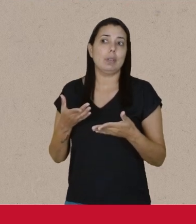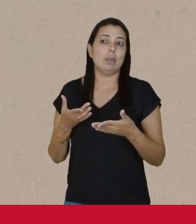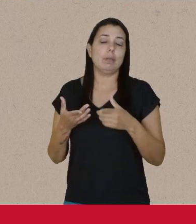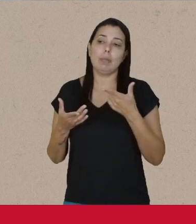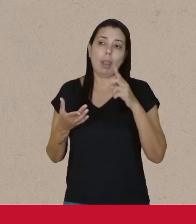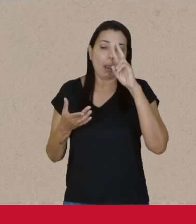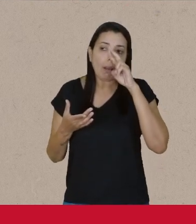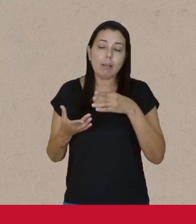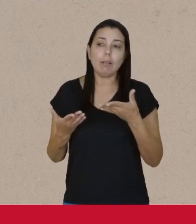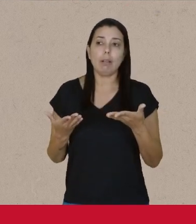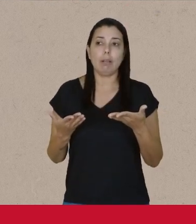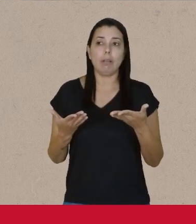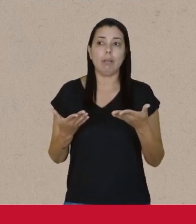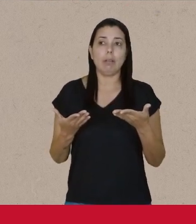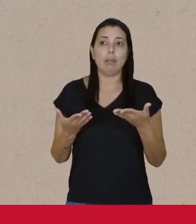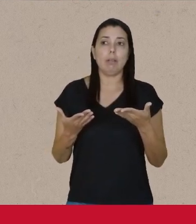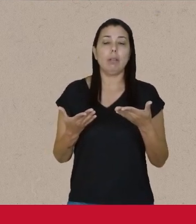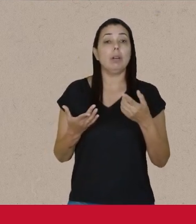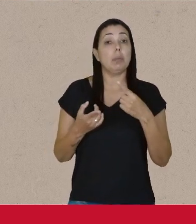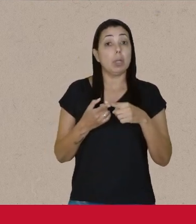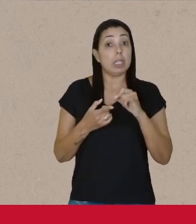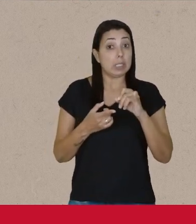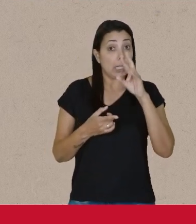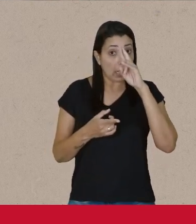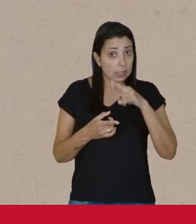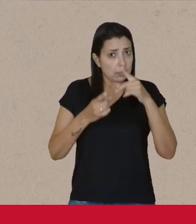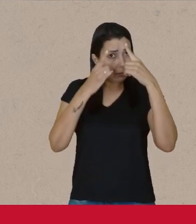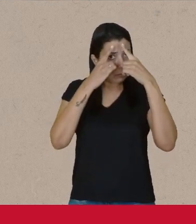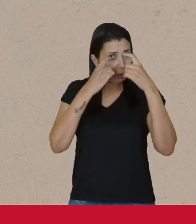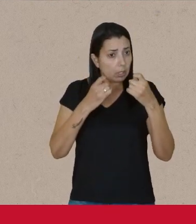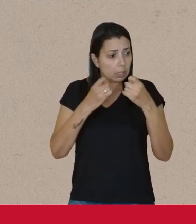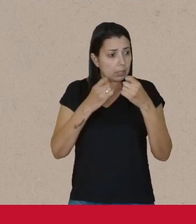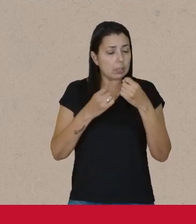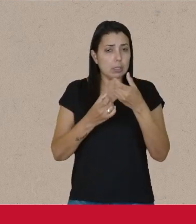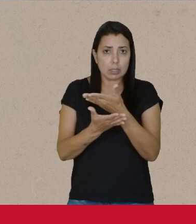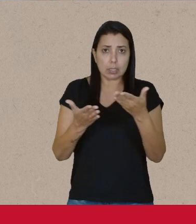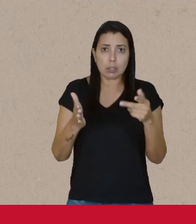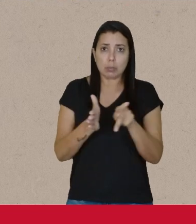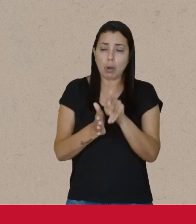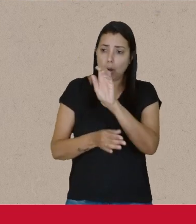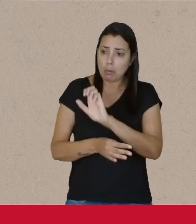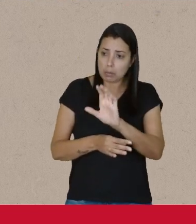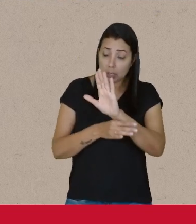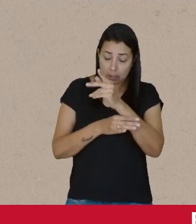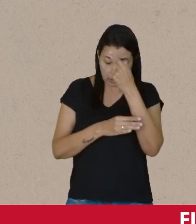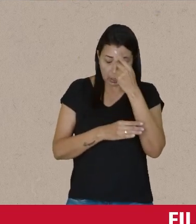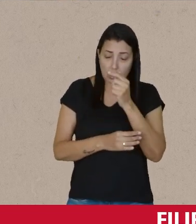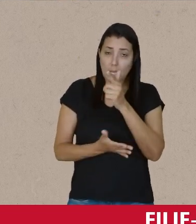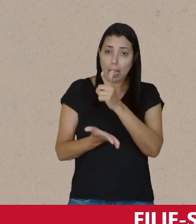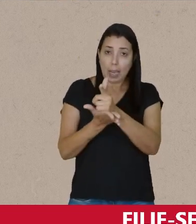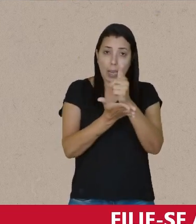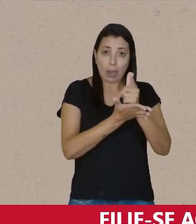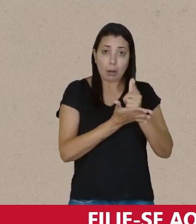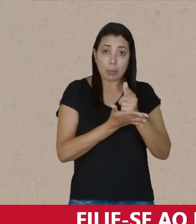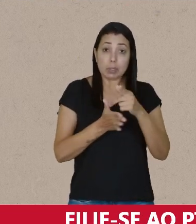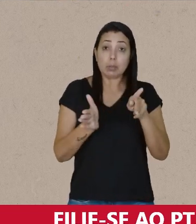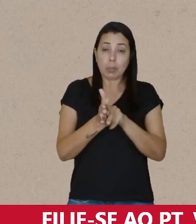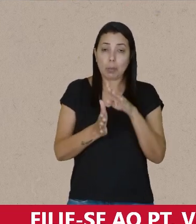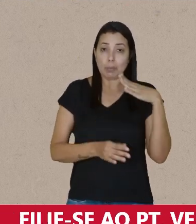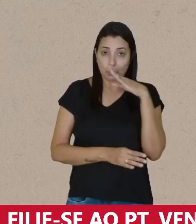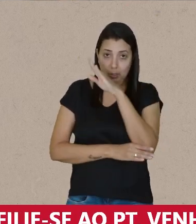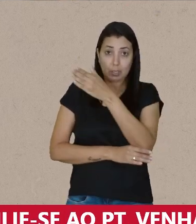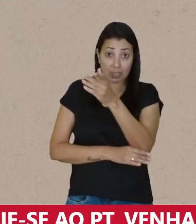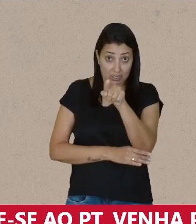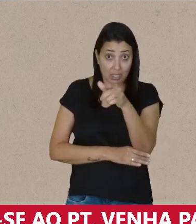razão para isso. Porque senão nós vamos dar razão à violência que é monopólio do Estado. E quem tem armas são os bolsonaristas. Quem